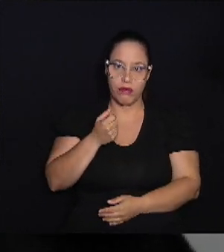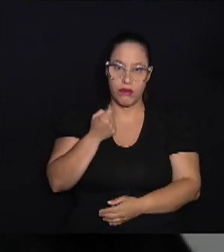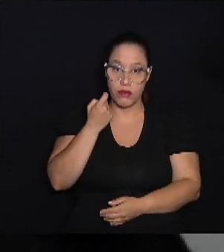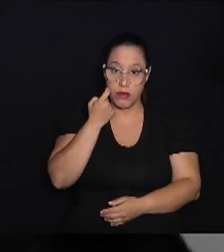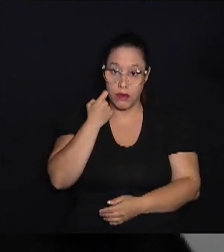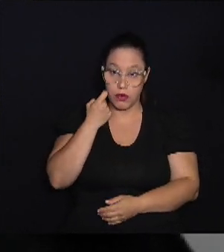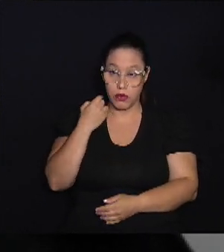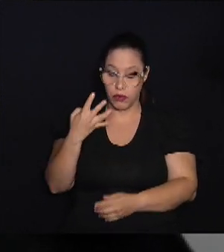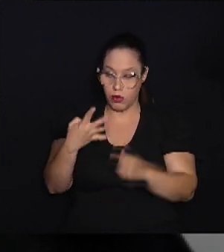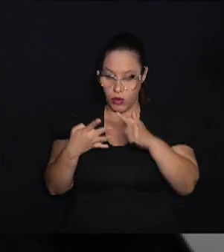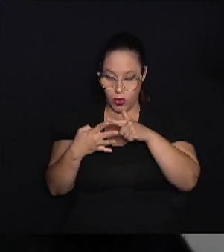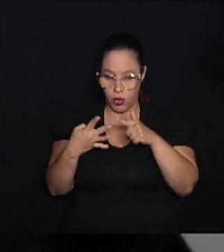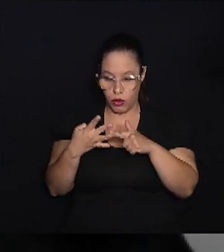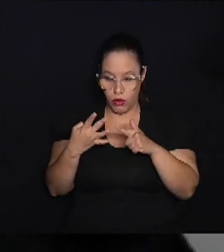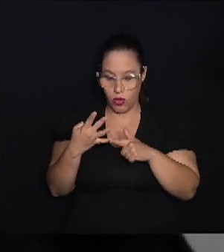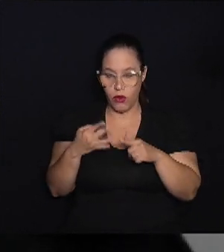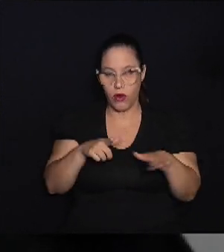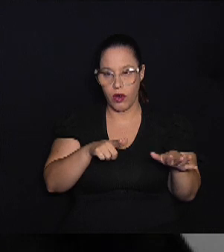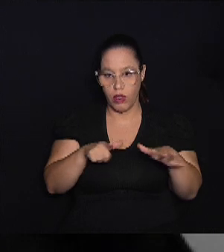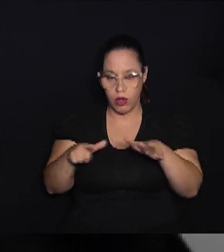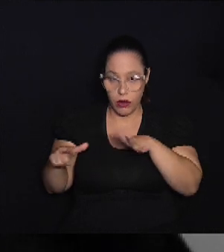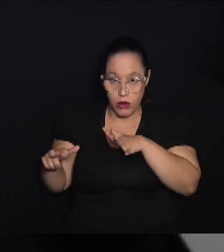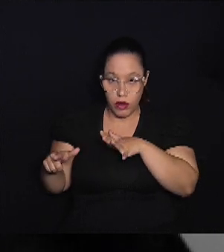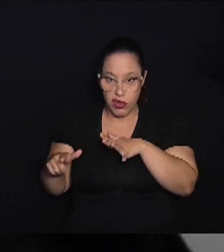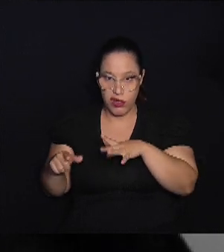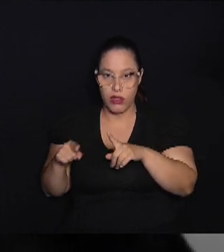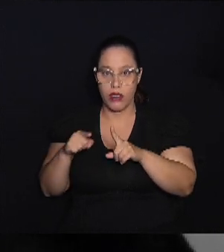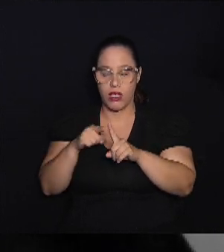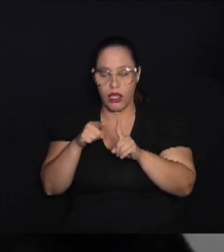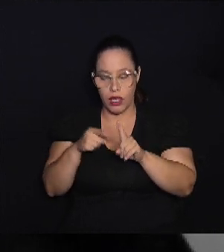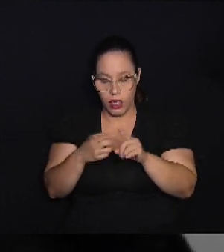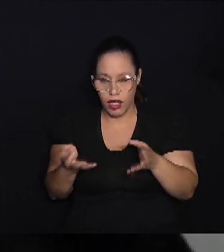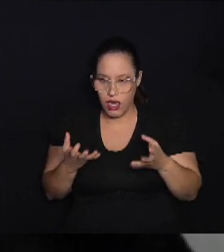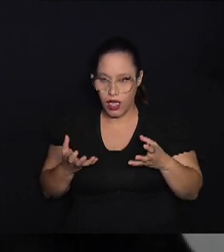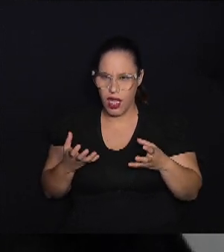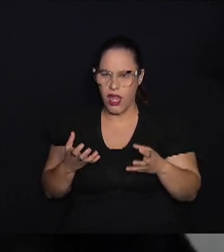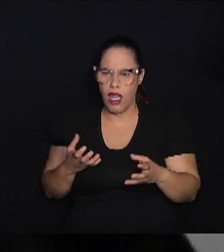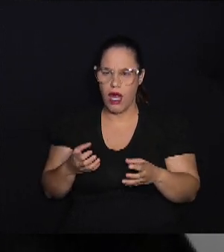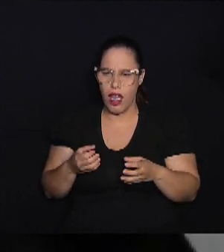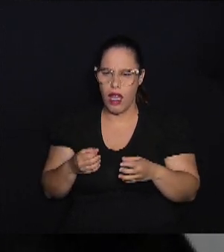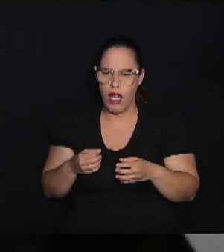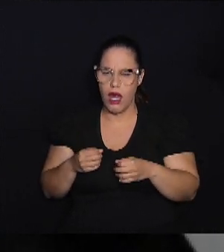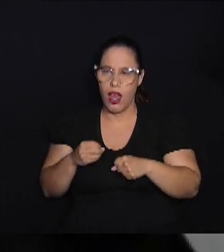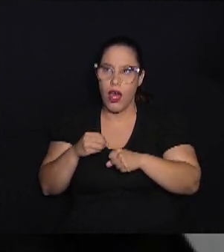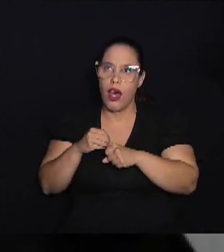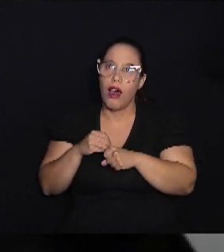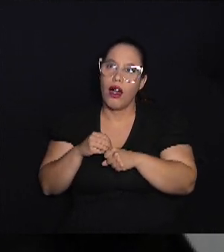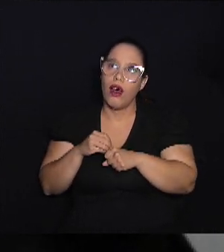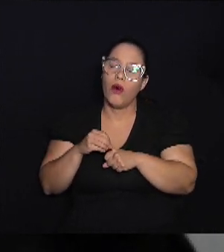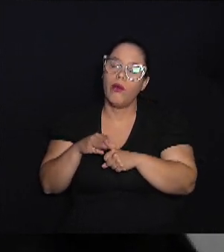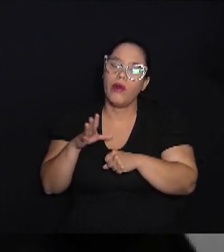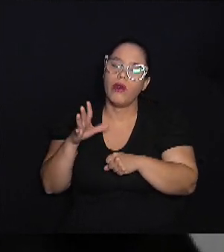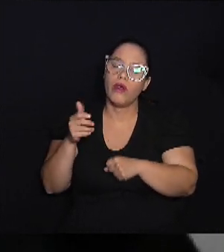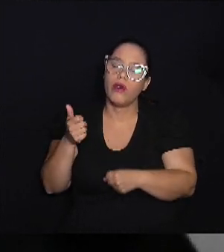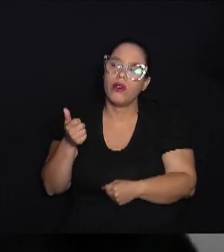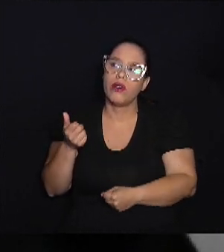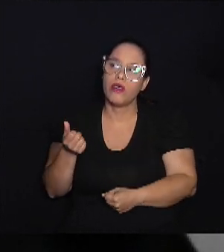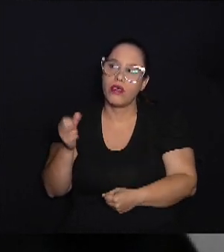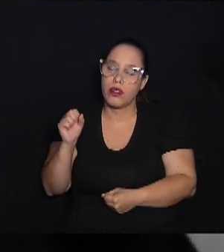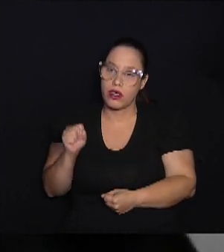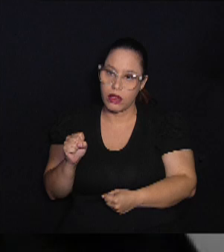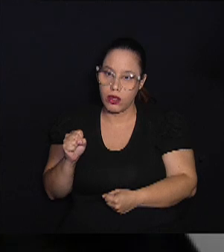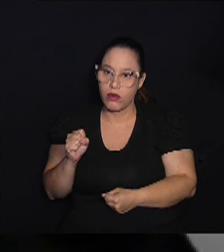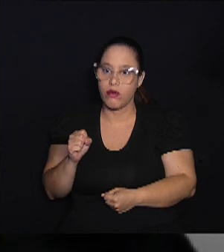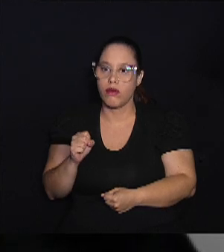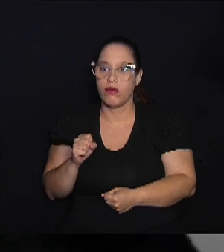4 vezes na semana por casais que estavam na concepção, aumentou em torno de 68% a